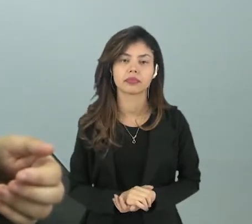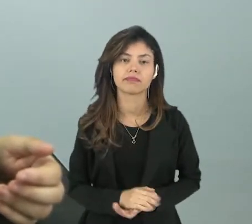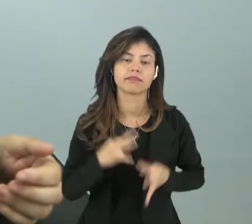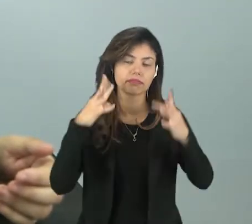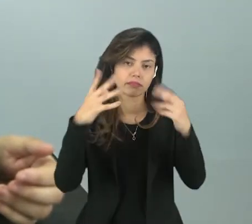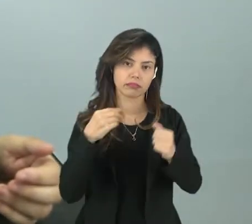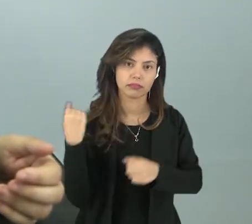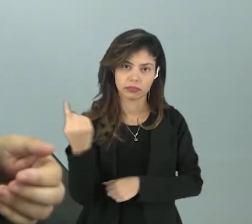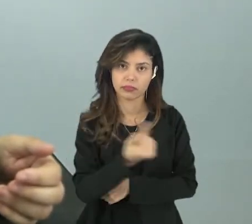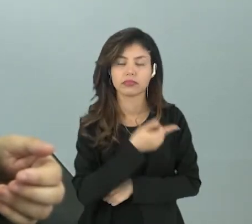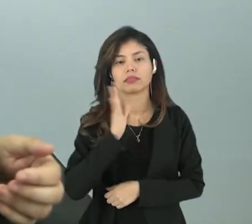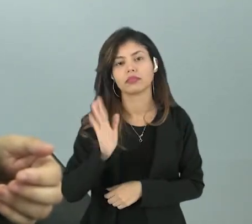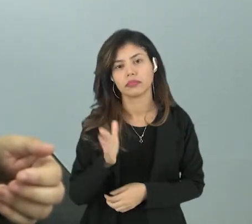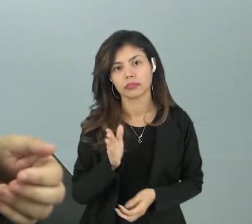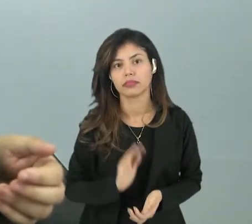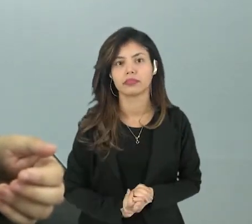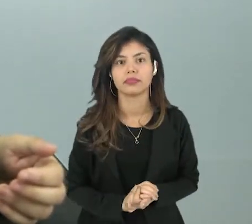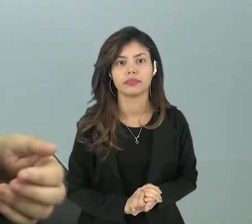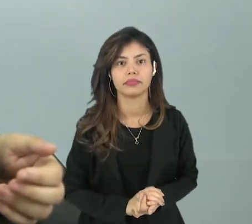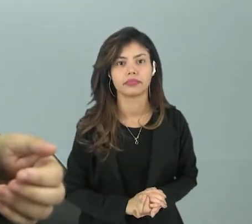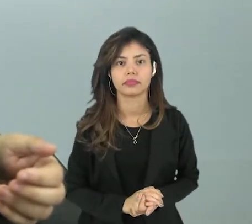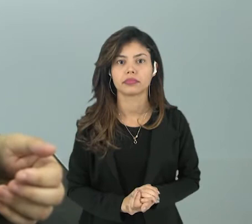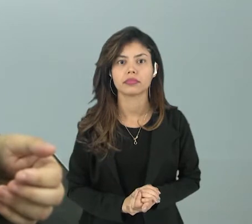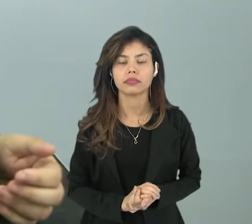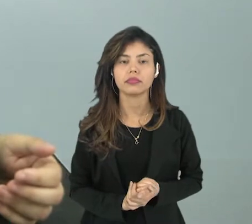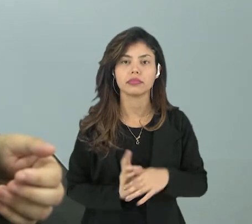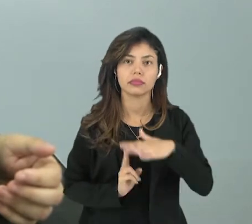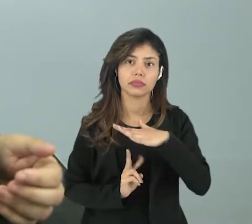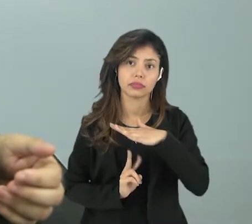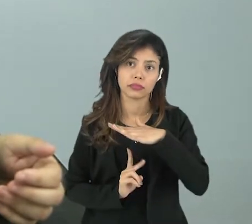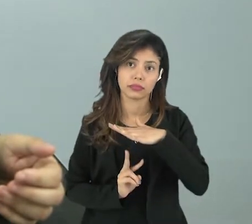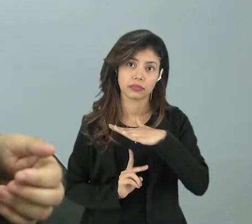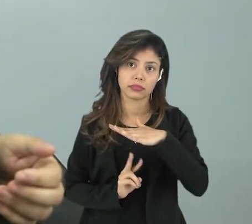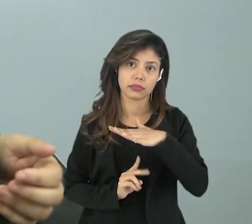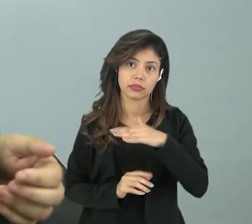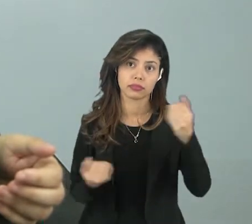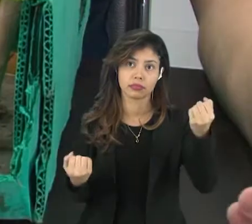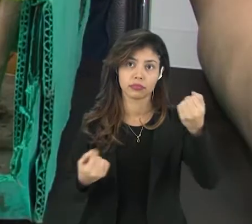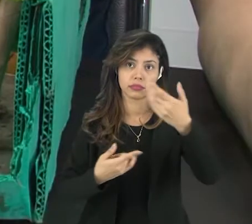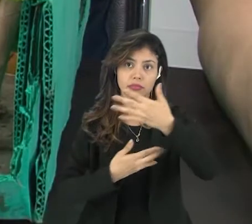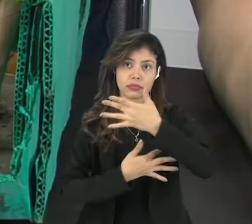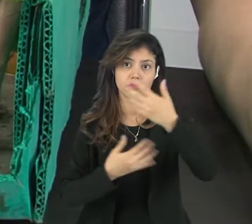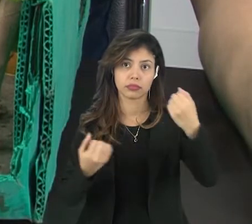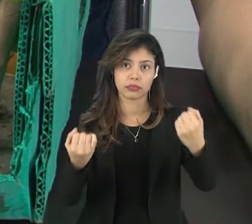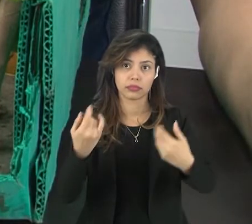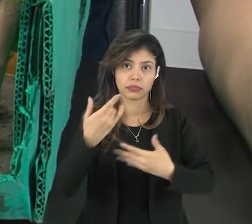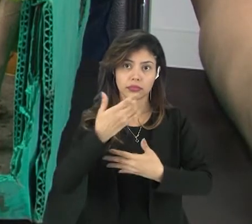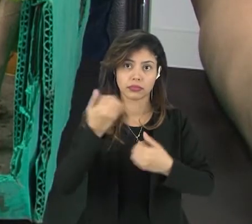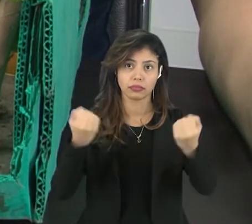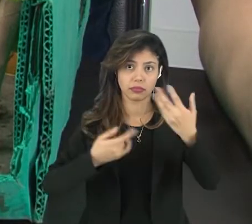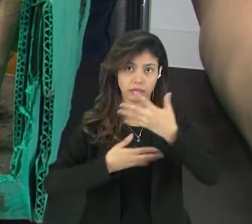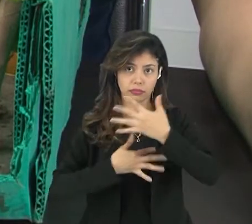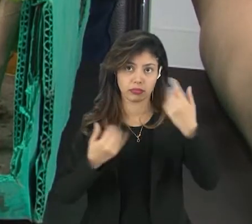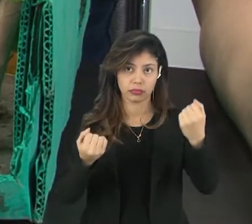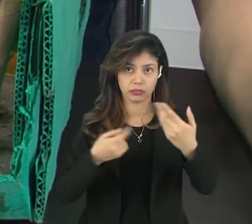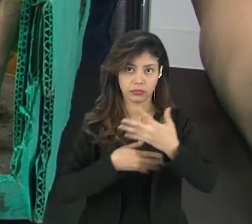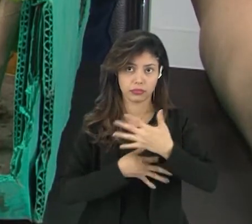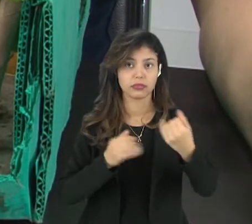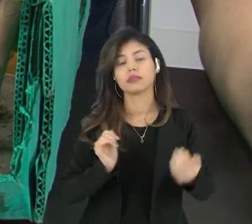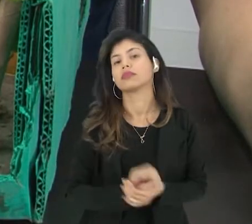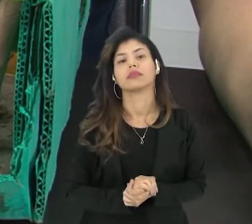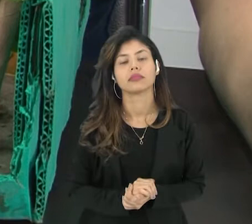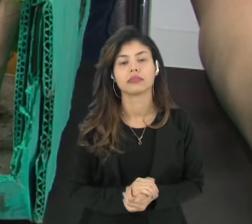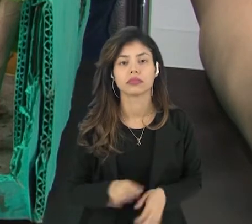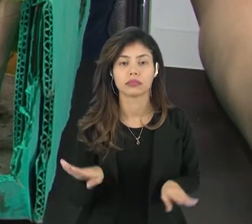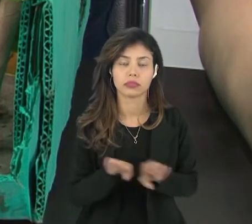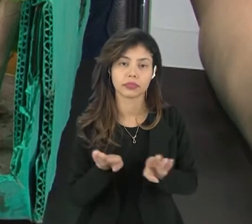mundo aqui já andou no centro e sabe que no nosso centro, né, de Rio Branco, aqui, nosso centro, ó, tem um rio, né? A gente sempre